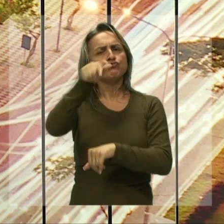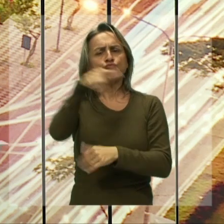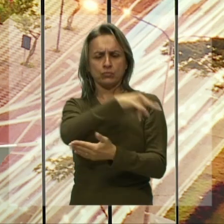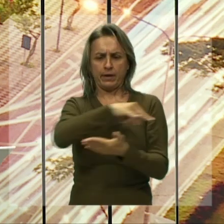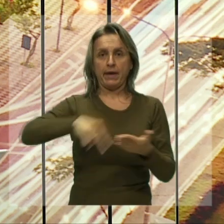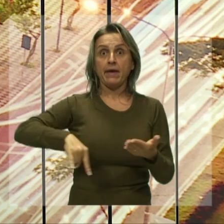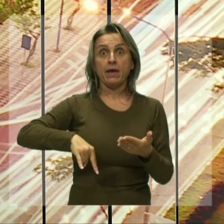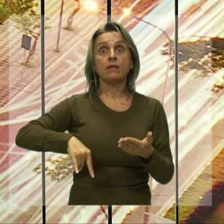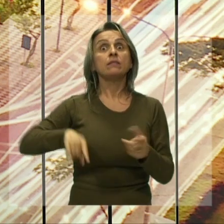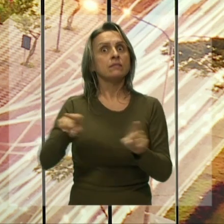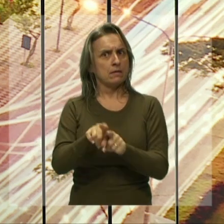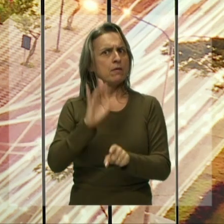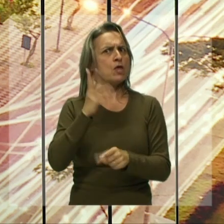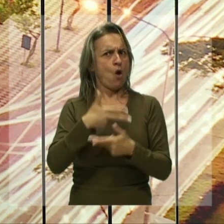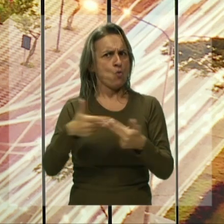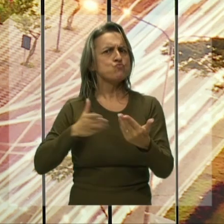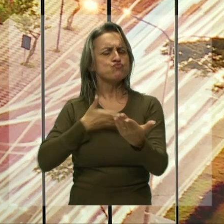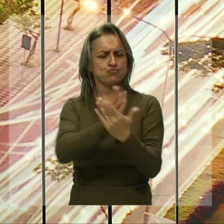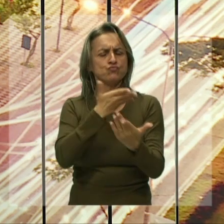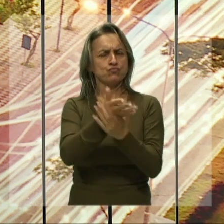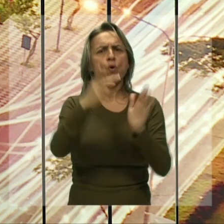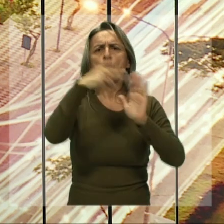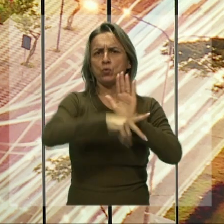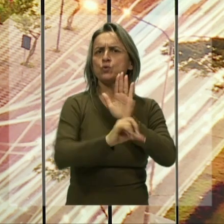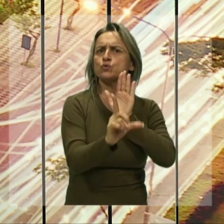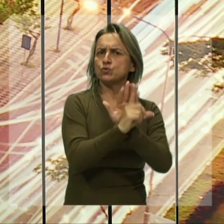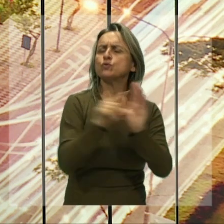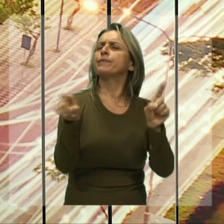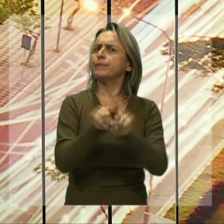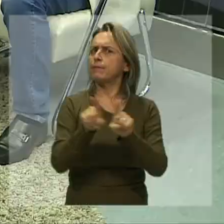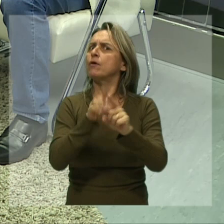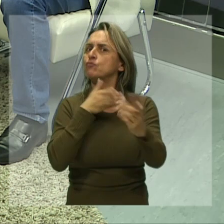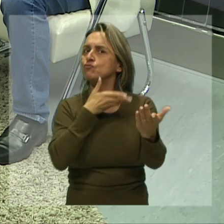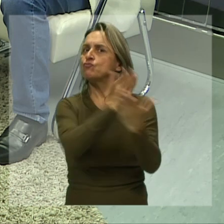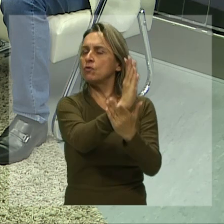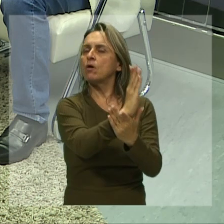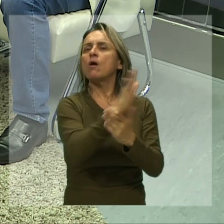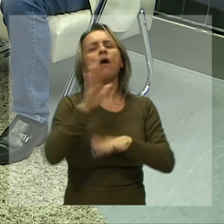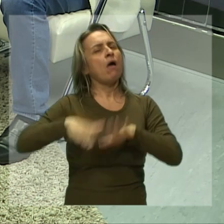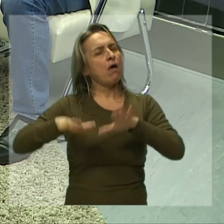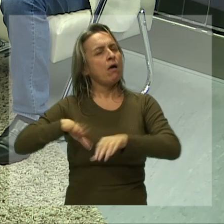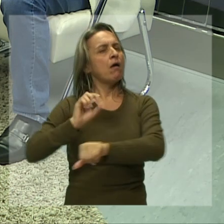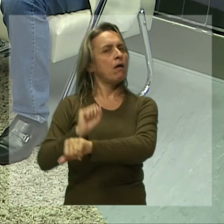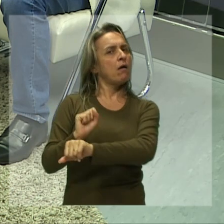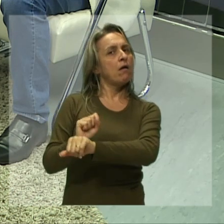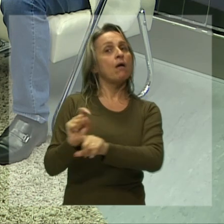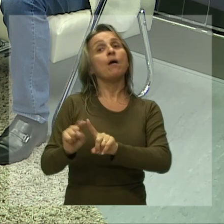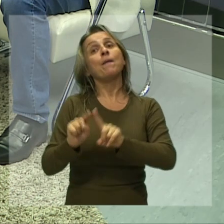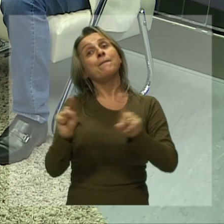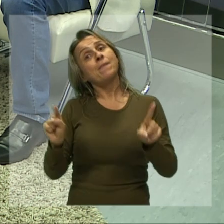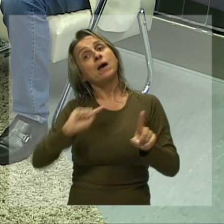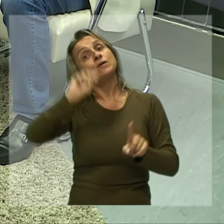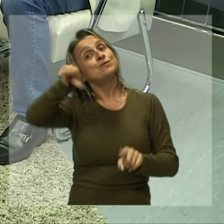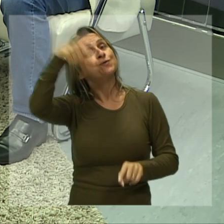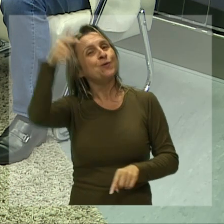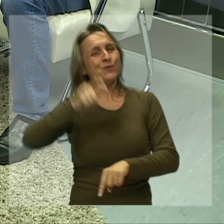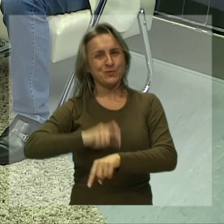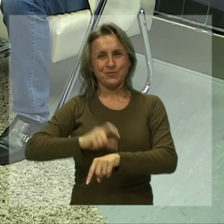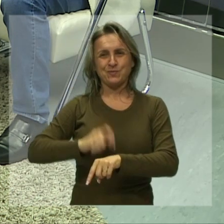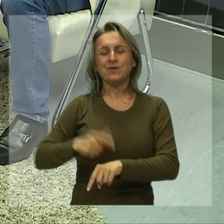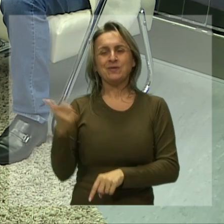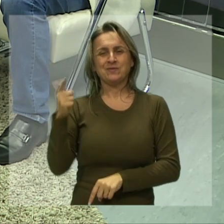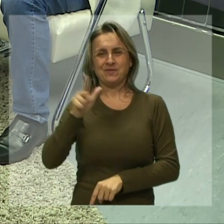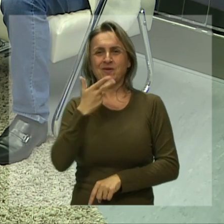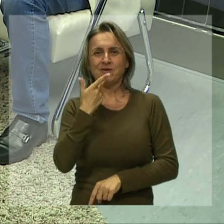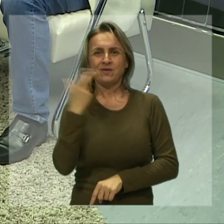também, alguns aprovados já, projetos de lei também que já foram à votação, outros estão ainda tramitando, mas em outra oportunidade nós vamos abordar